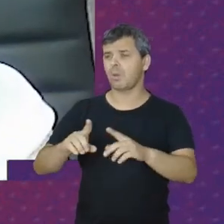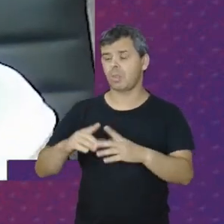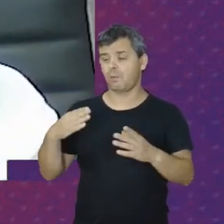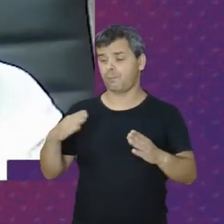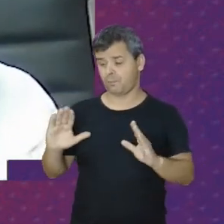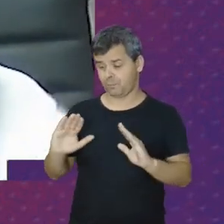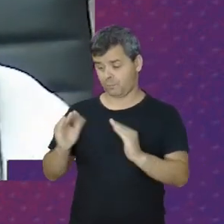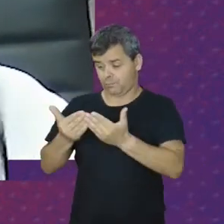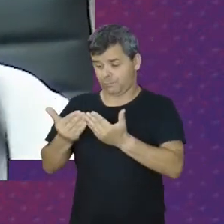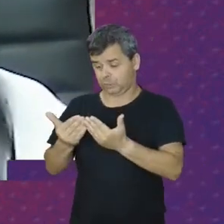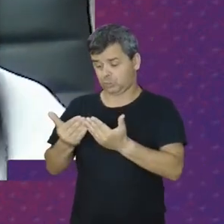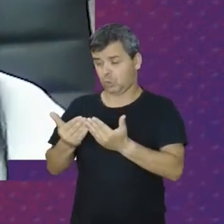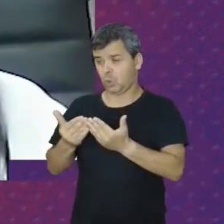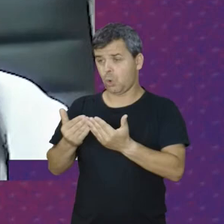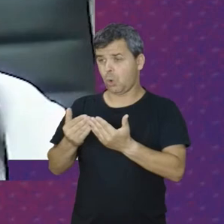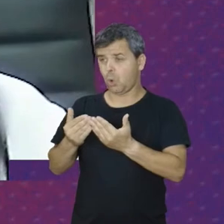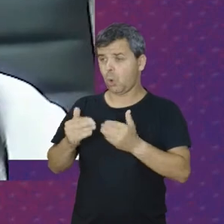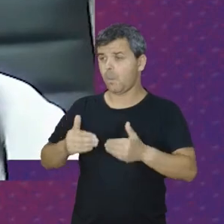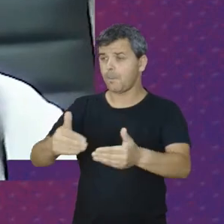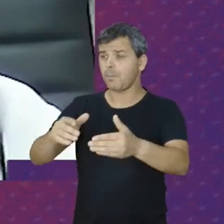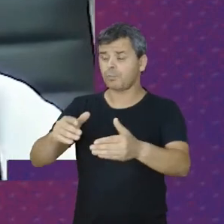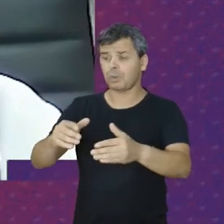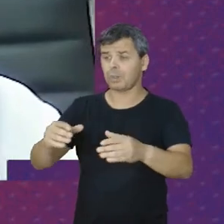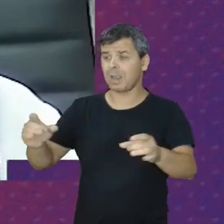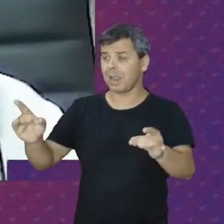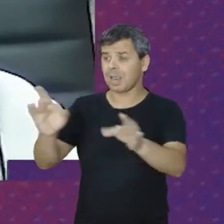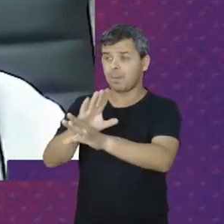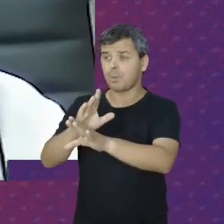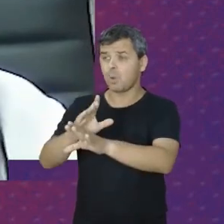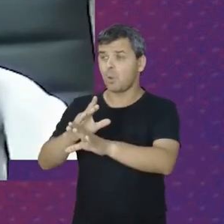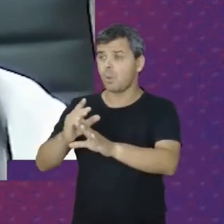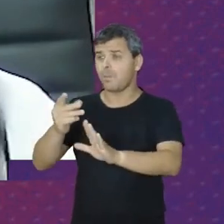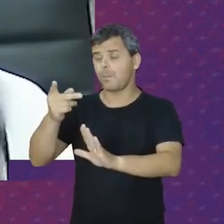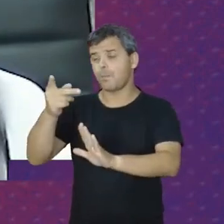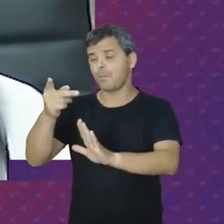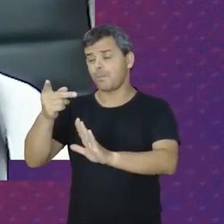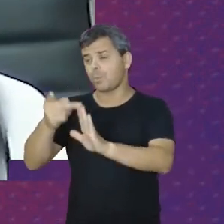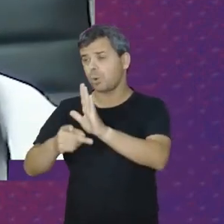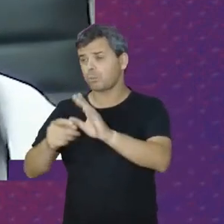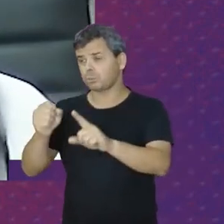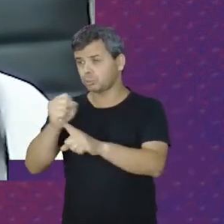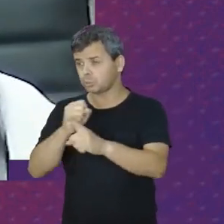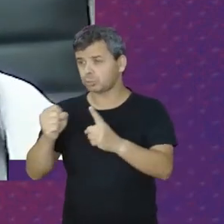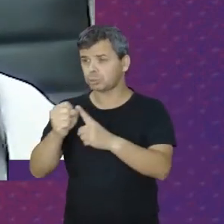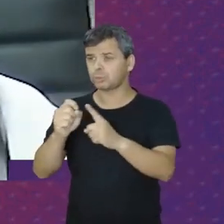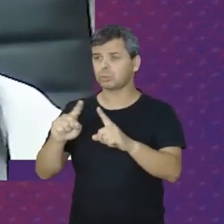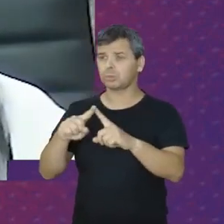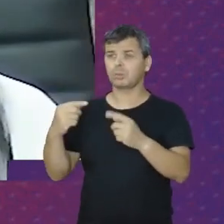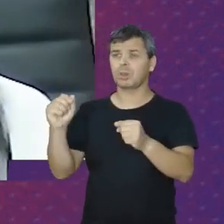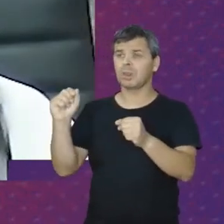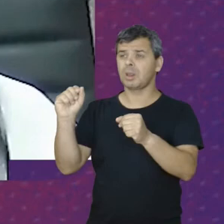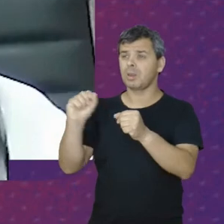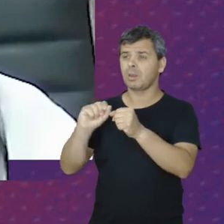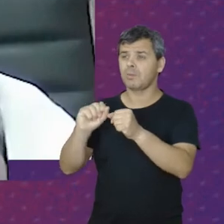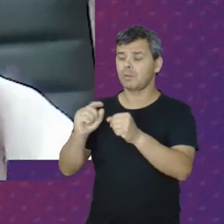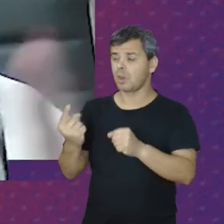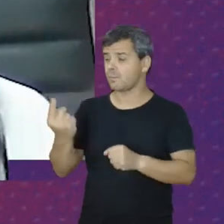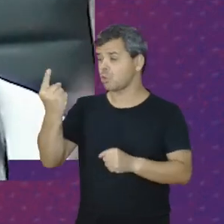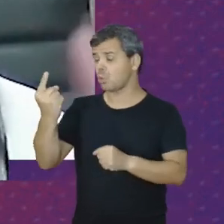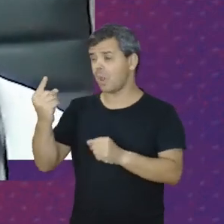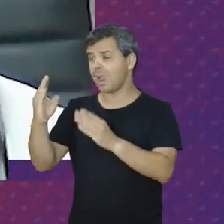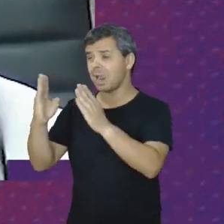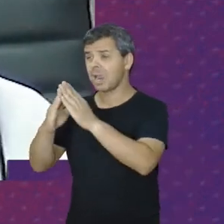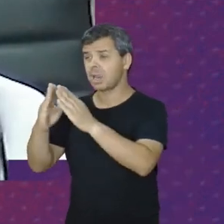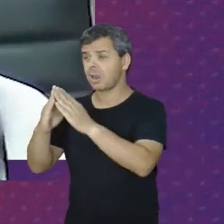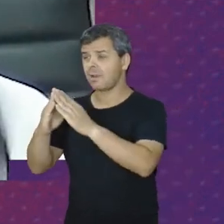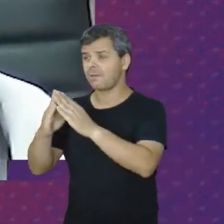fechou o ministério, como fechou praticamente os programas sociais. Tá? Em relação à Minha Casa Minha Vida, ele não fez uma casa